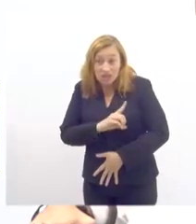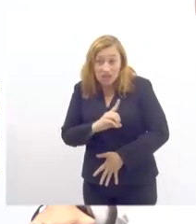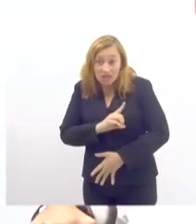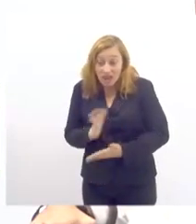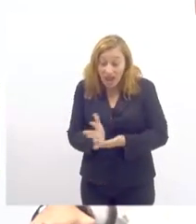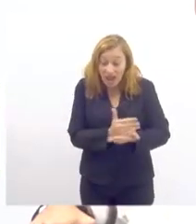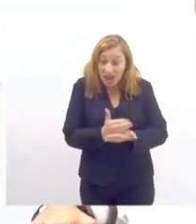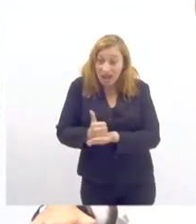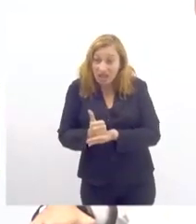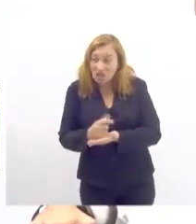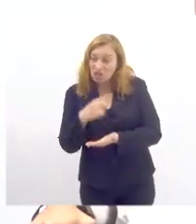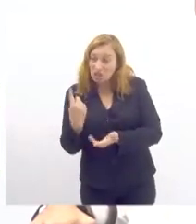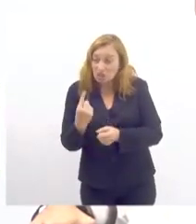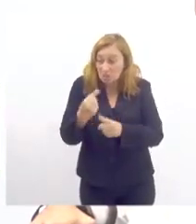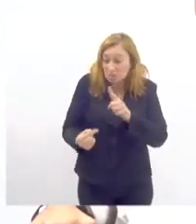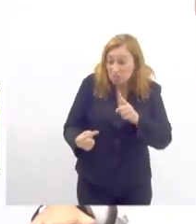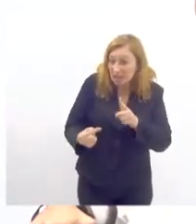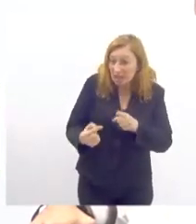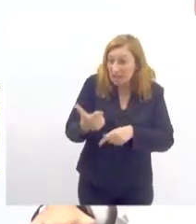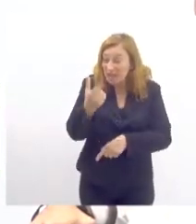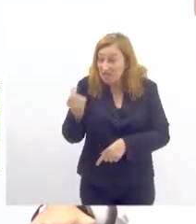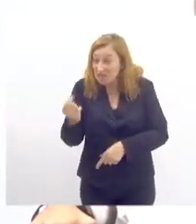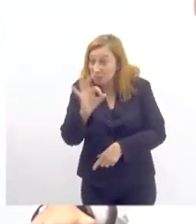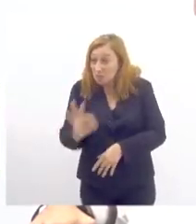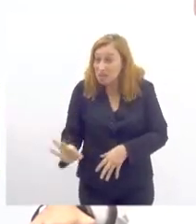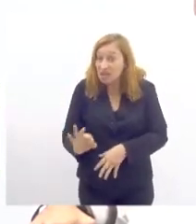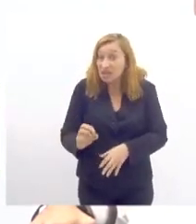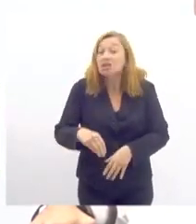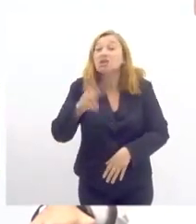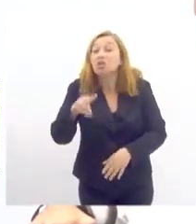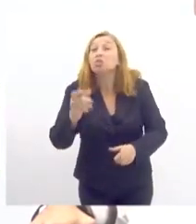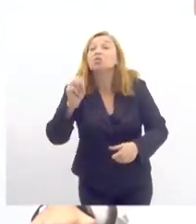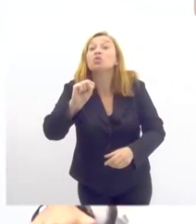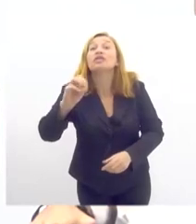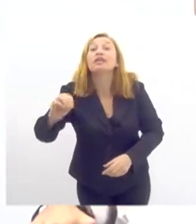nem 20% disso. Cadê os